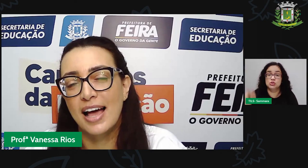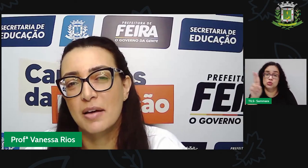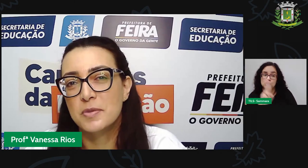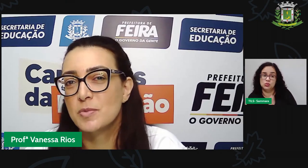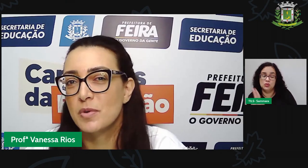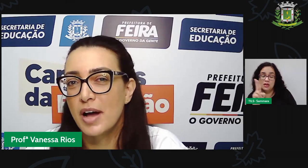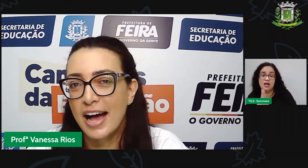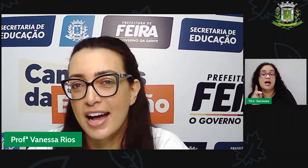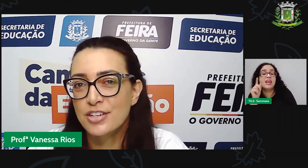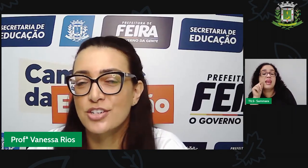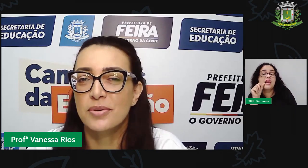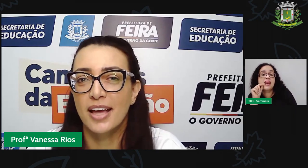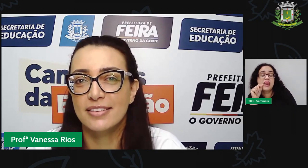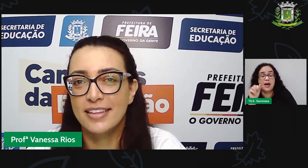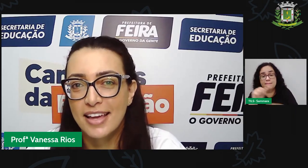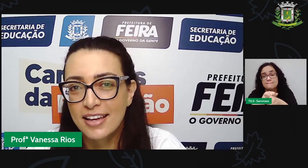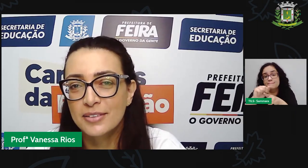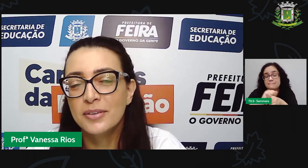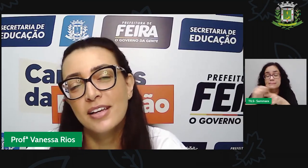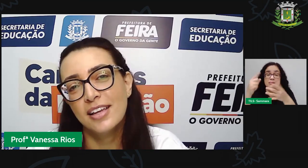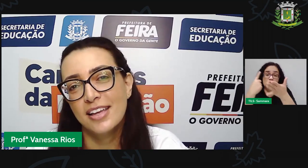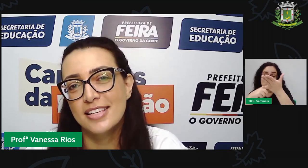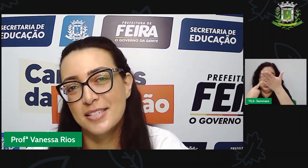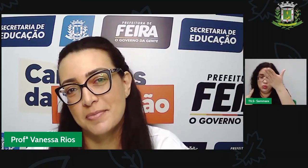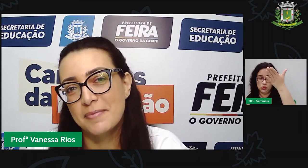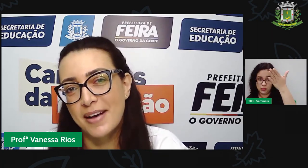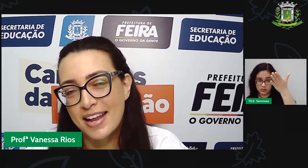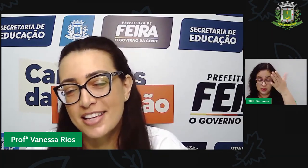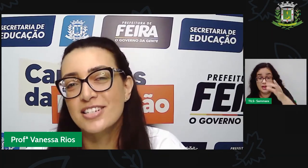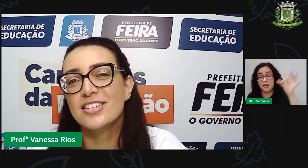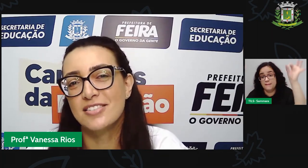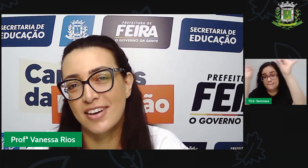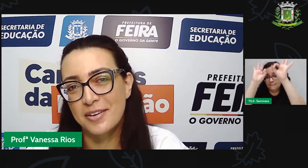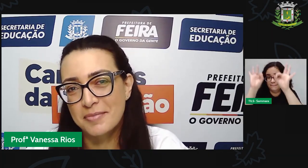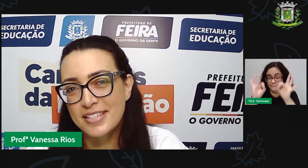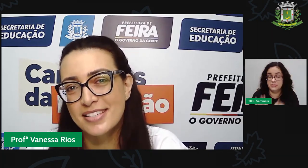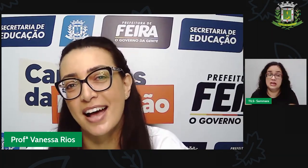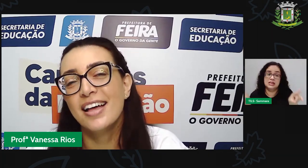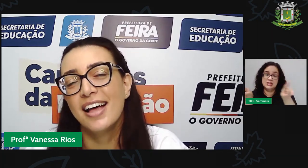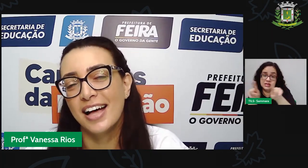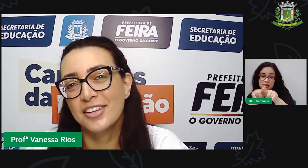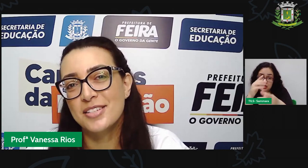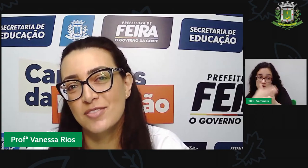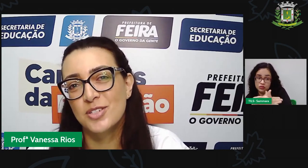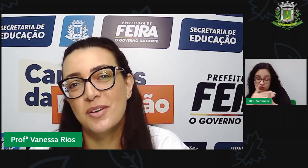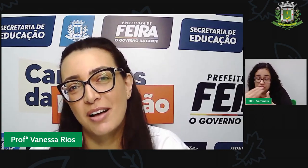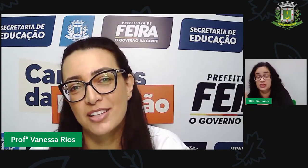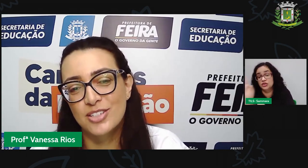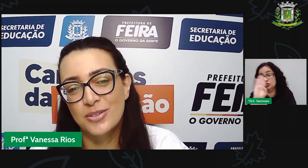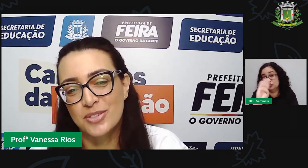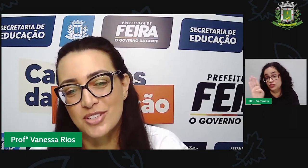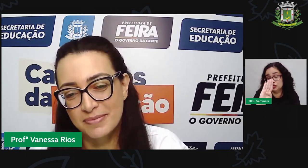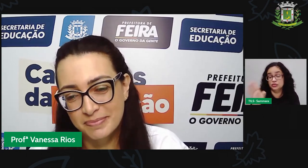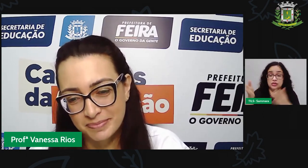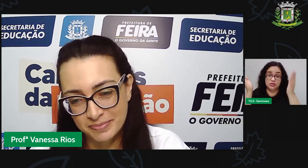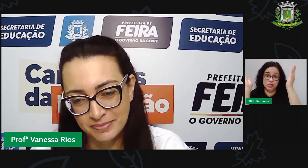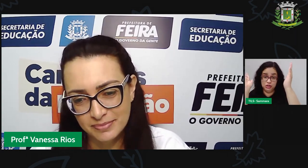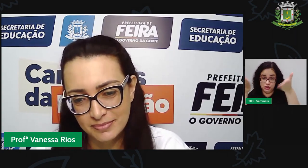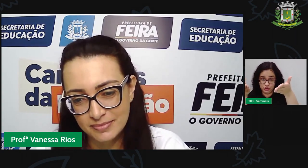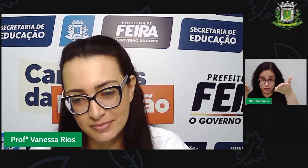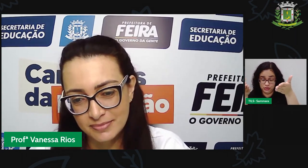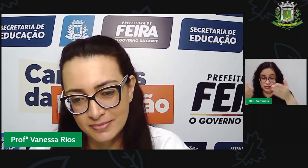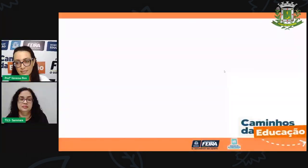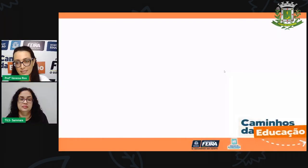né? Lápis, borracha, o caderno. E se preparem que a gente vai começar a nossa videoaula de hoje.